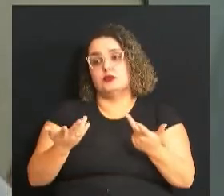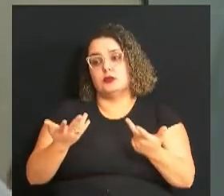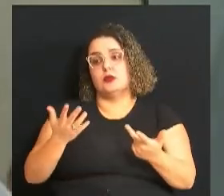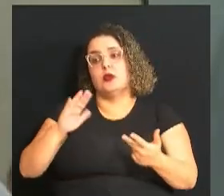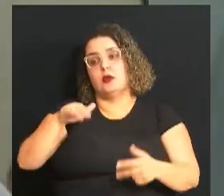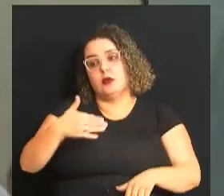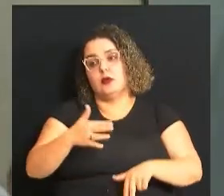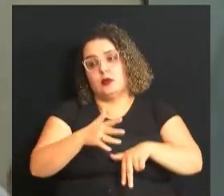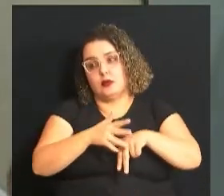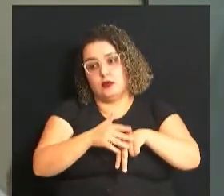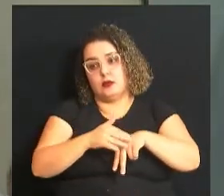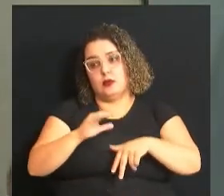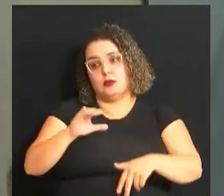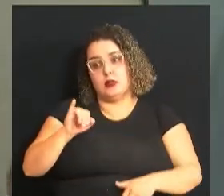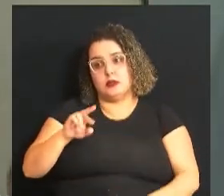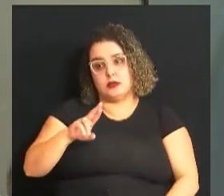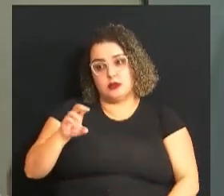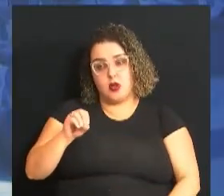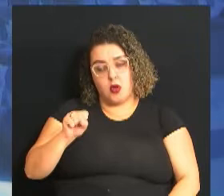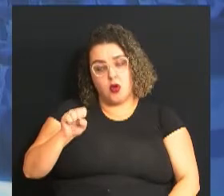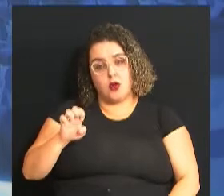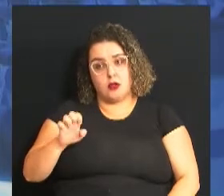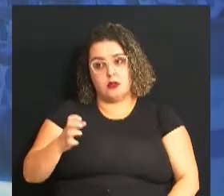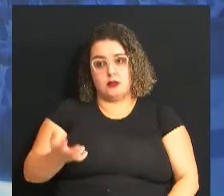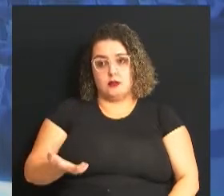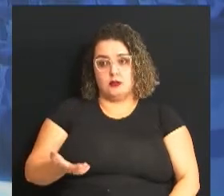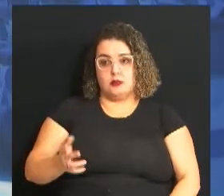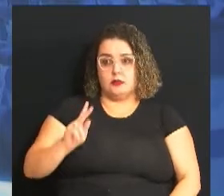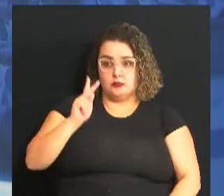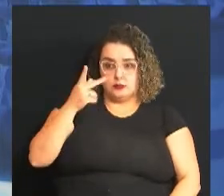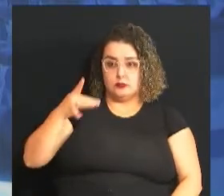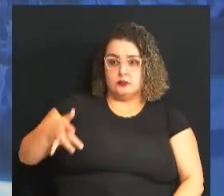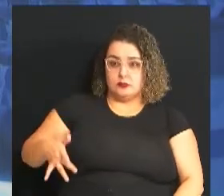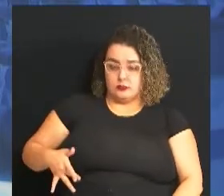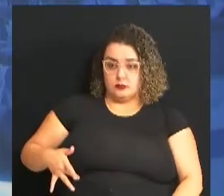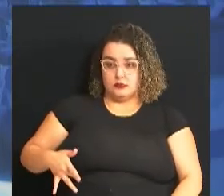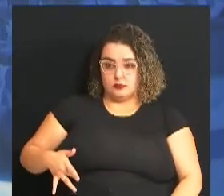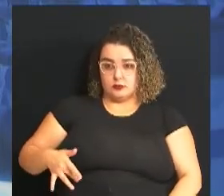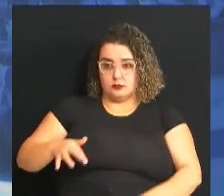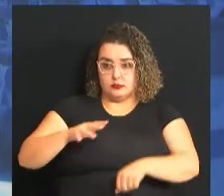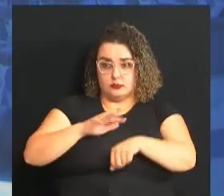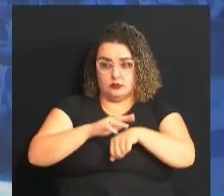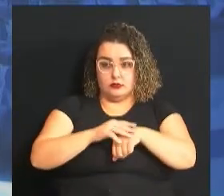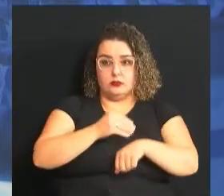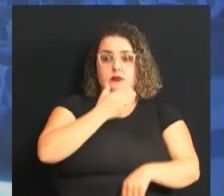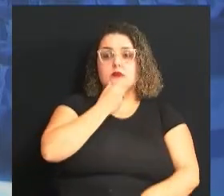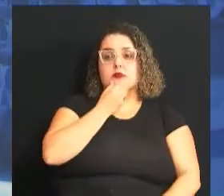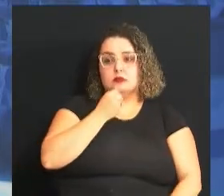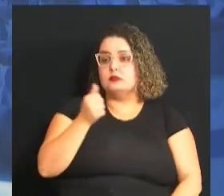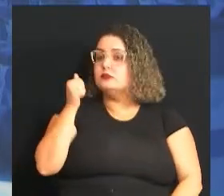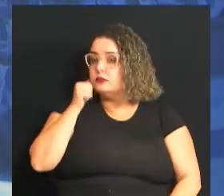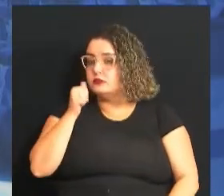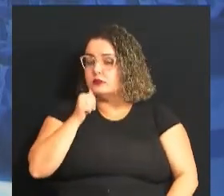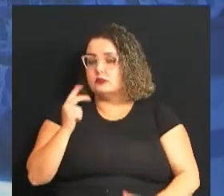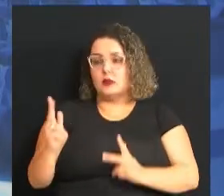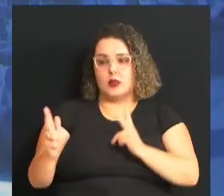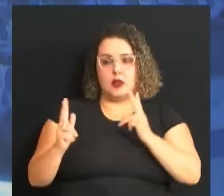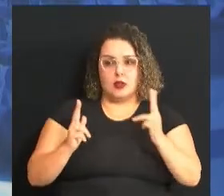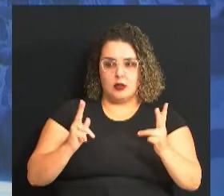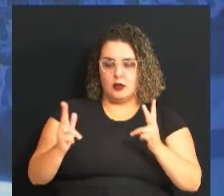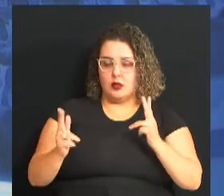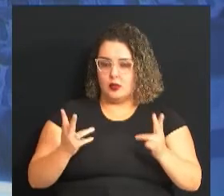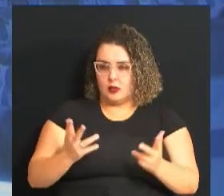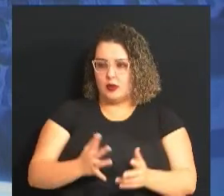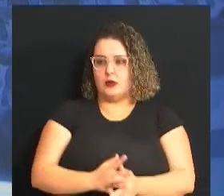tem uma cirrose. Quando a gente fala de hepatite, essa é uma doença que pode afetar tanto os homens quanto as mulheres de maneira igual?